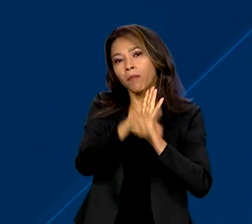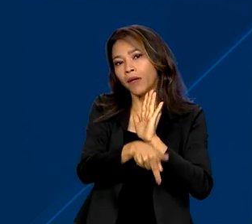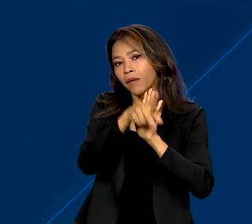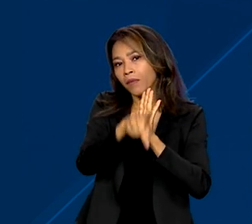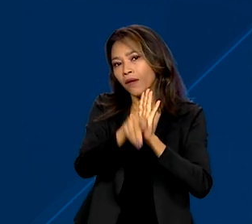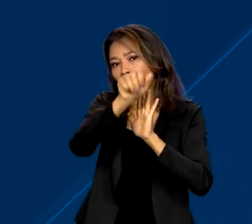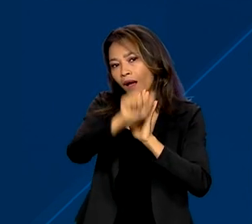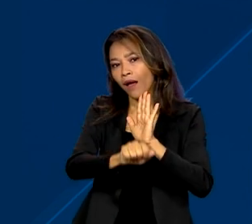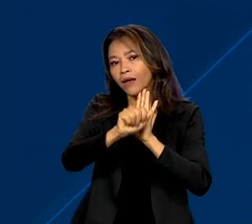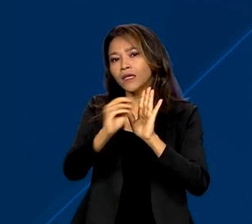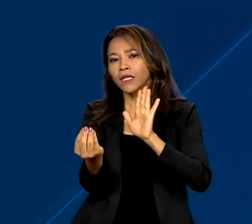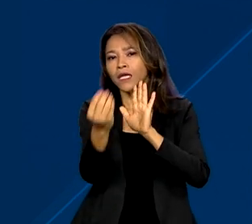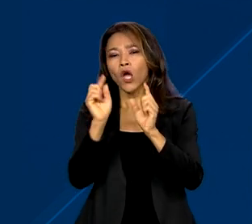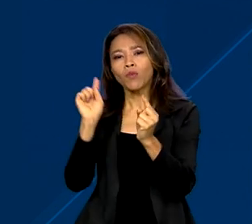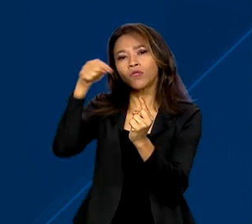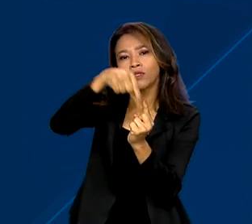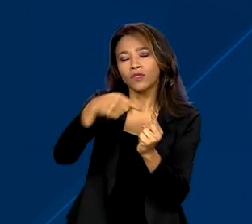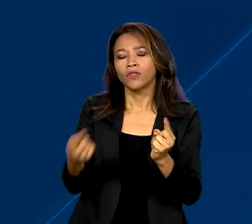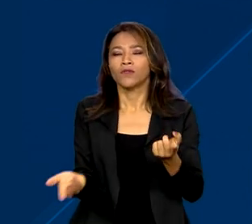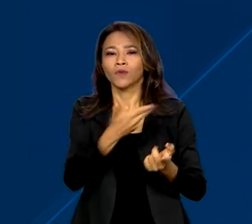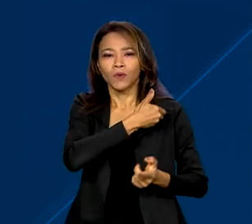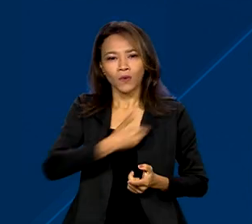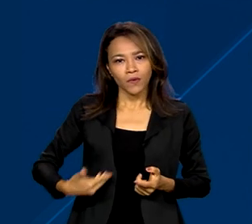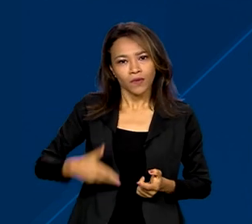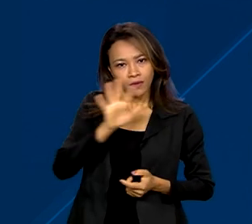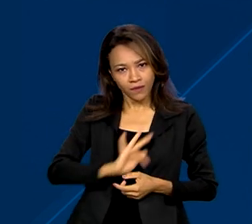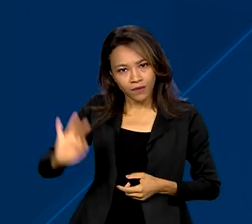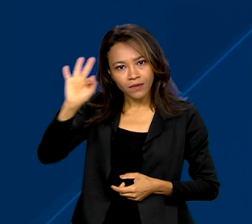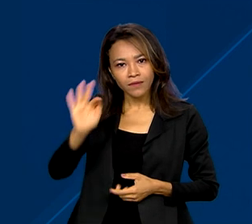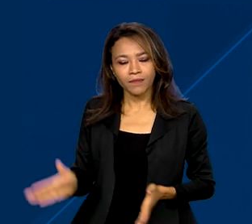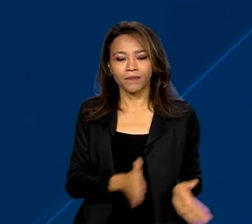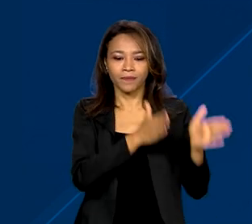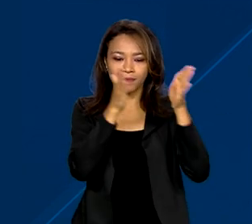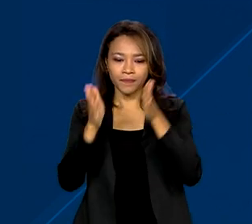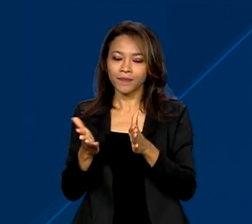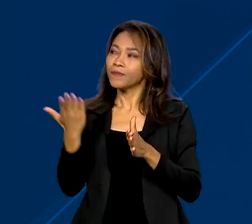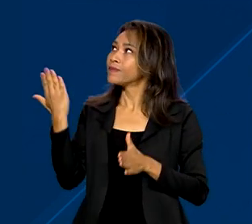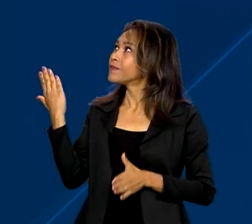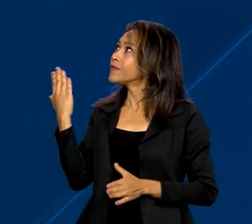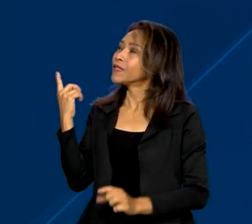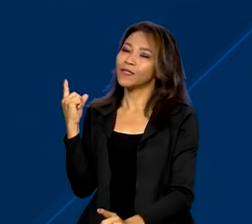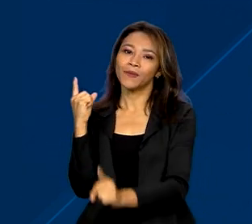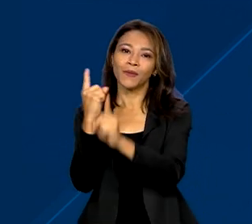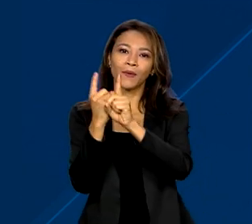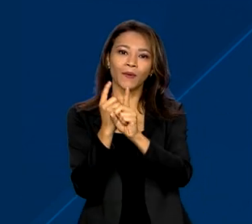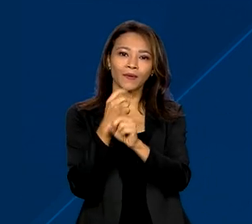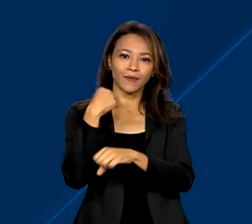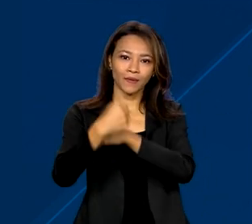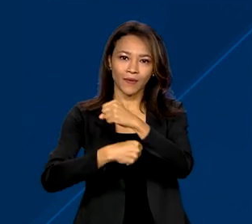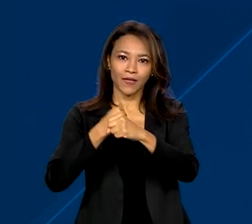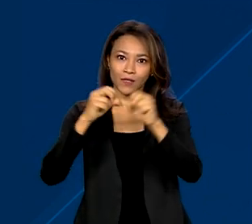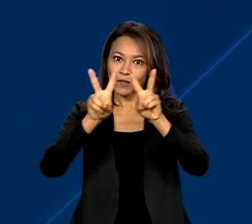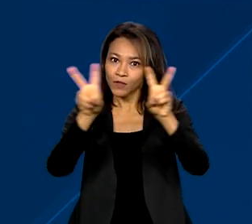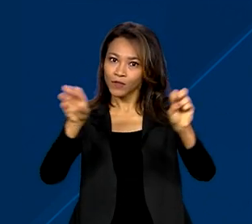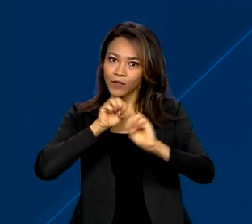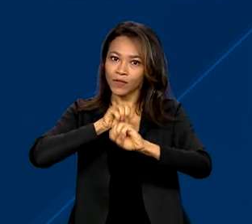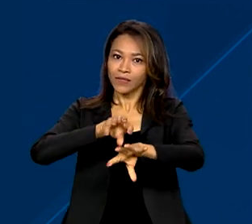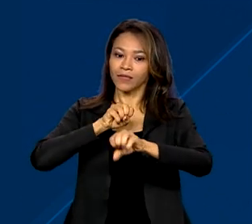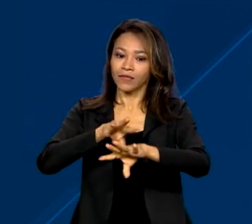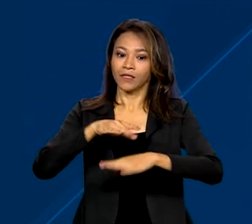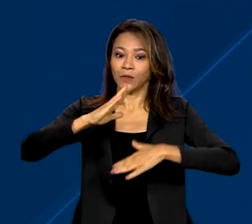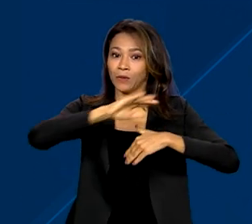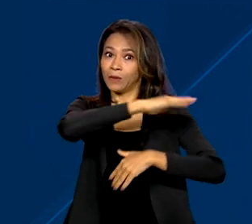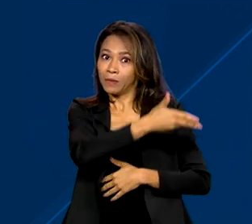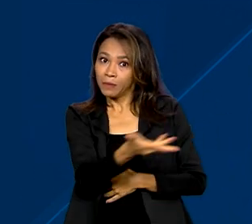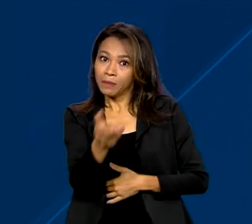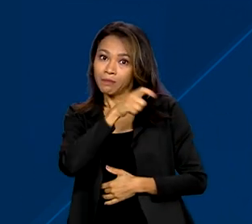objetivos e metas da administração pública federal e no encontro anual educação já ministros e especialistas